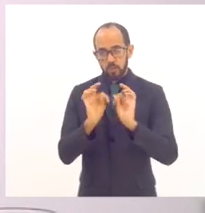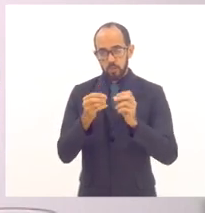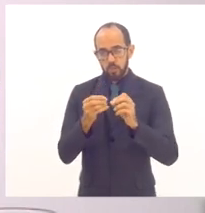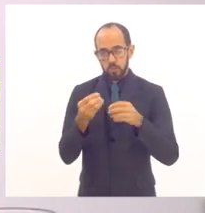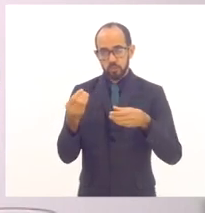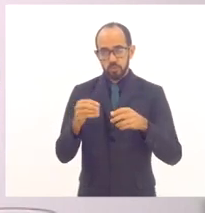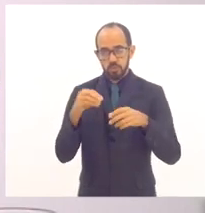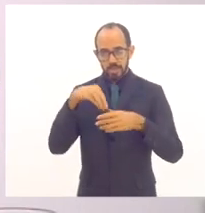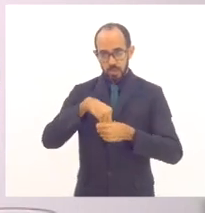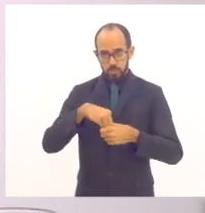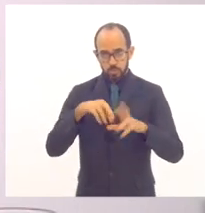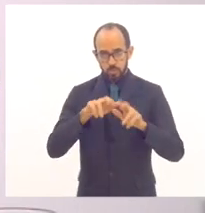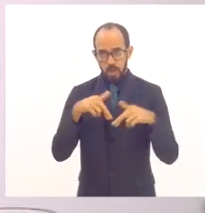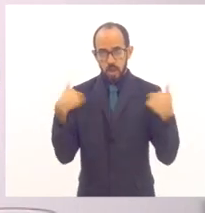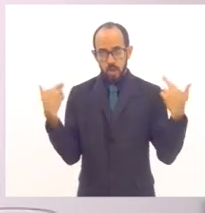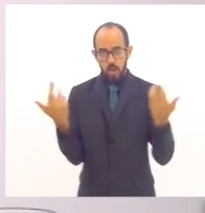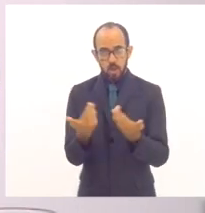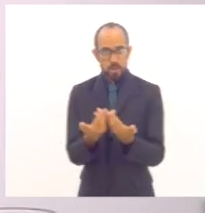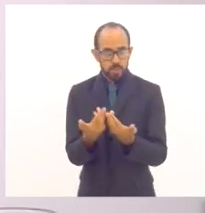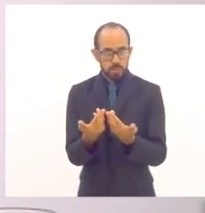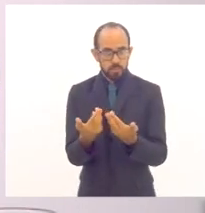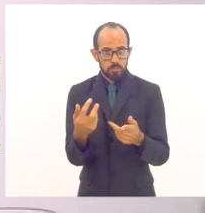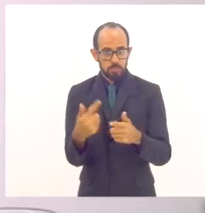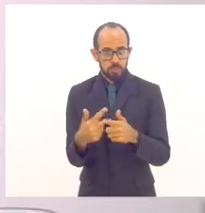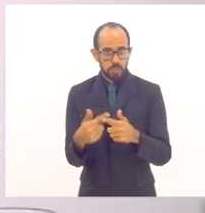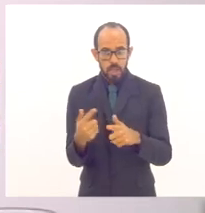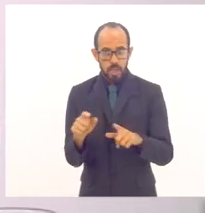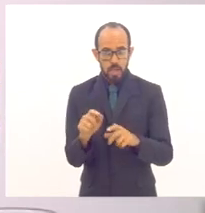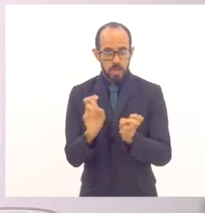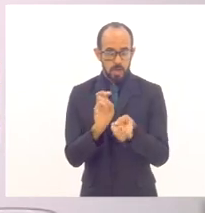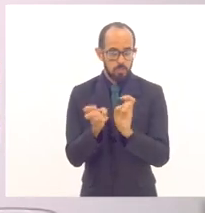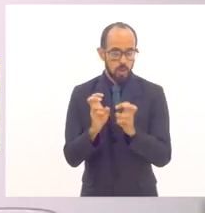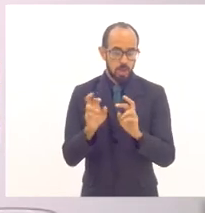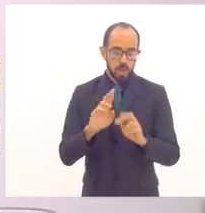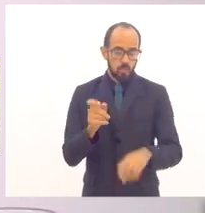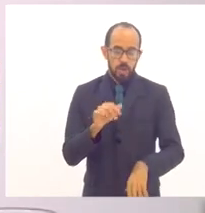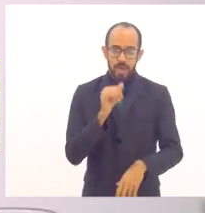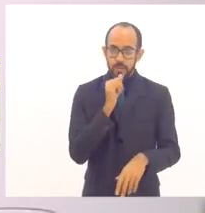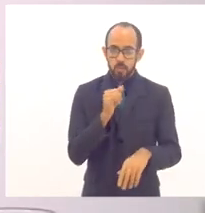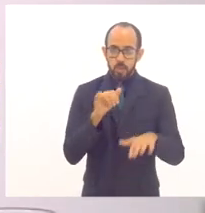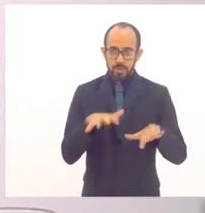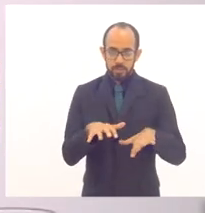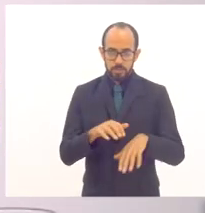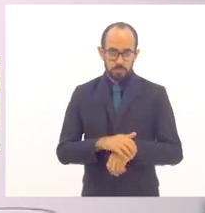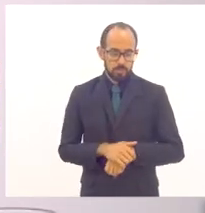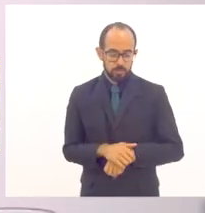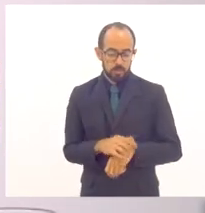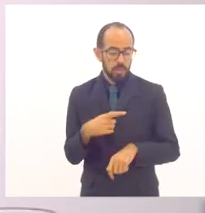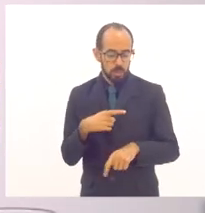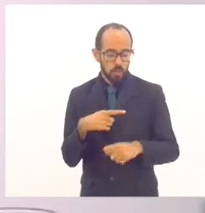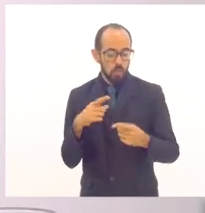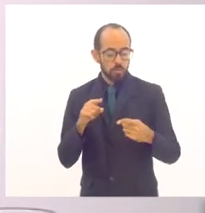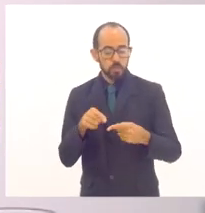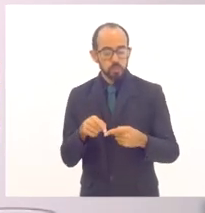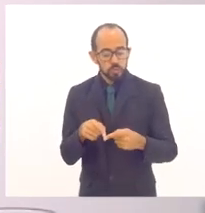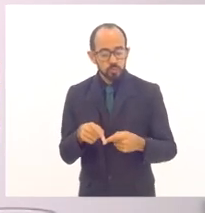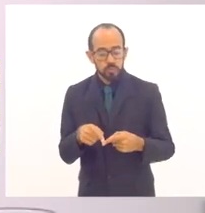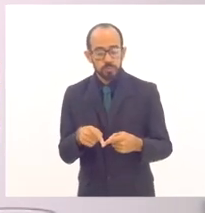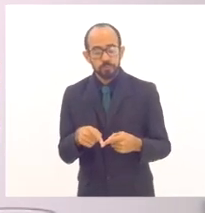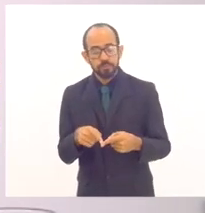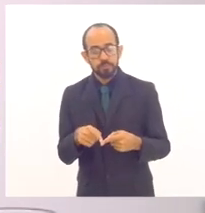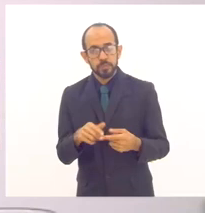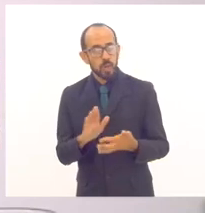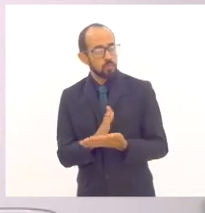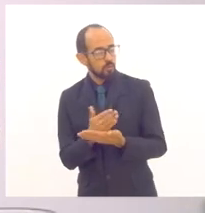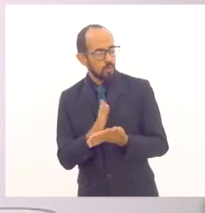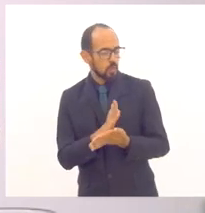da roda, e a capoeira não é feita em roda à toa, ela tem um objetivo para isso. Pode ser que tenha alguém que não